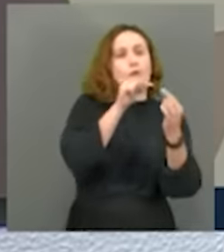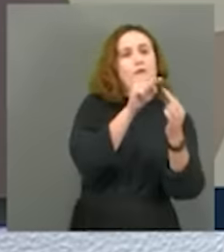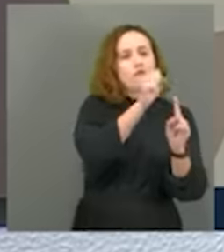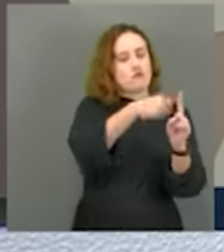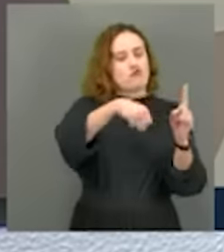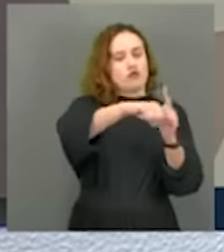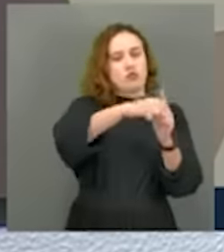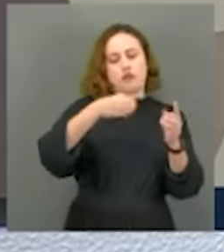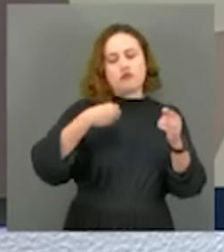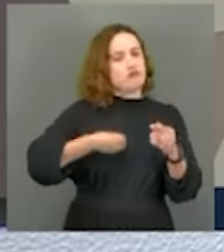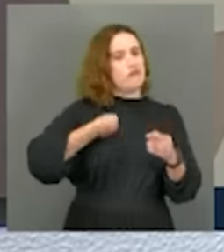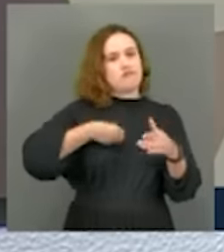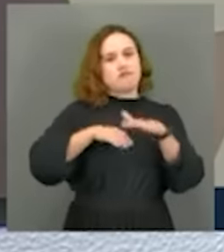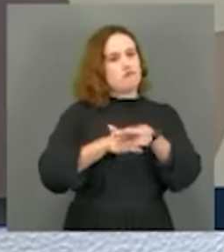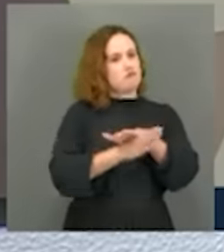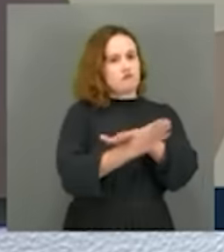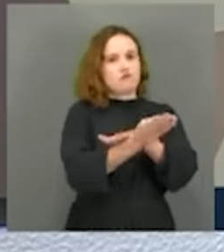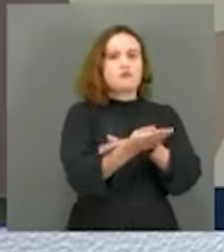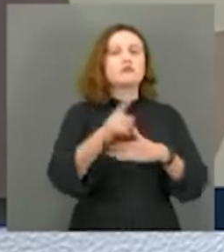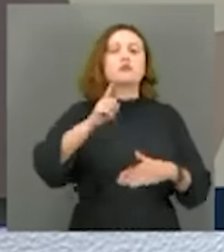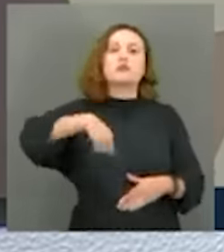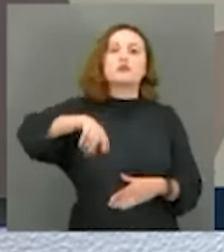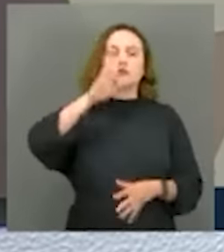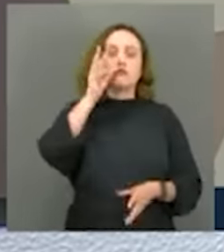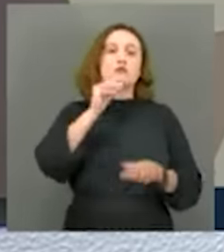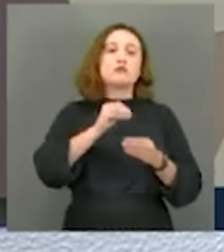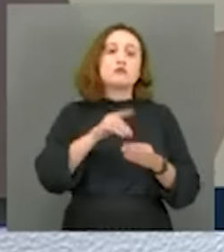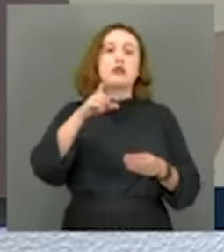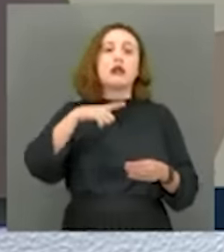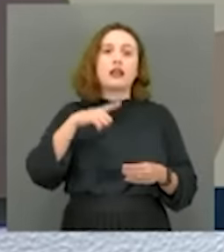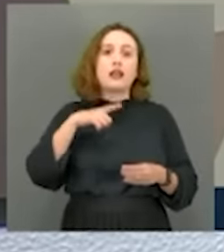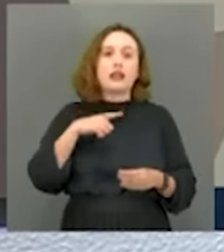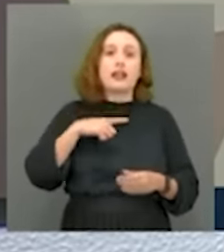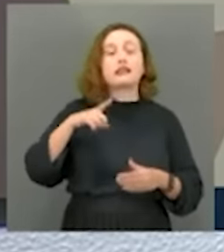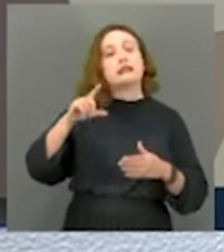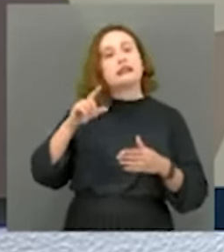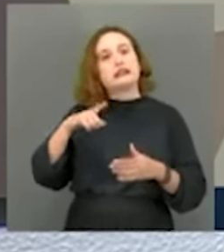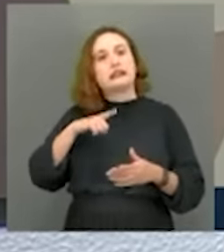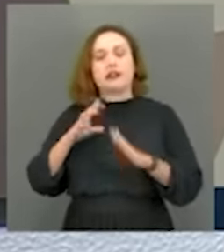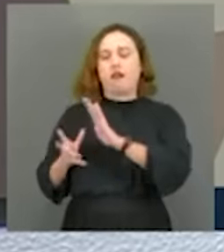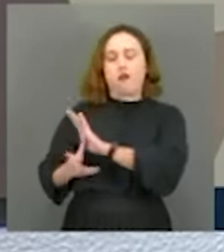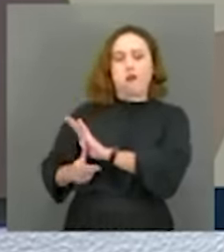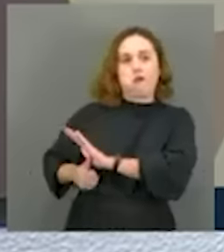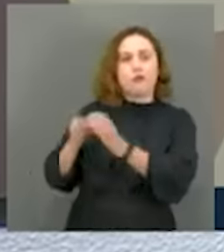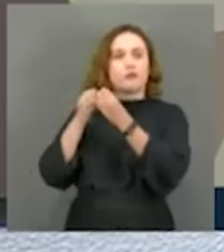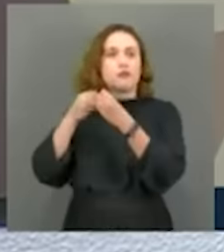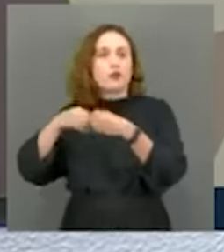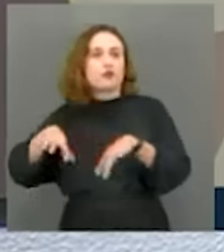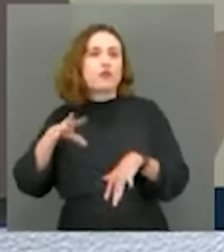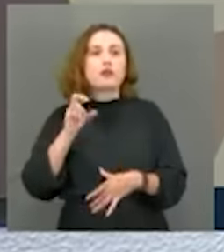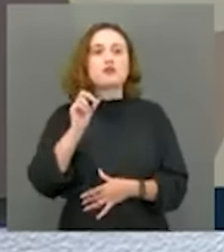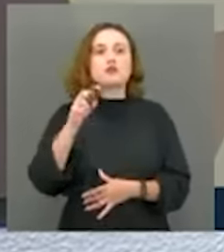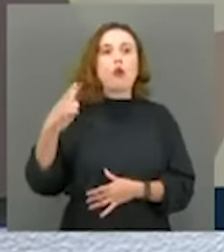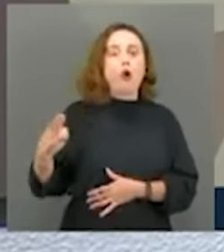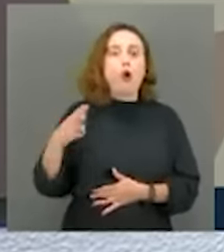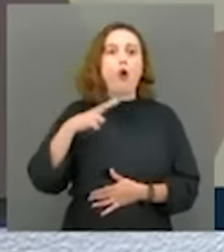cotidiano dizemos que as referidas condutas que foram cometidas por meio de dano subtração ou destruição de equipamentos para prestação